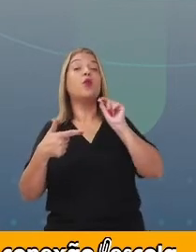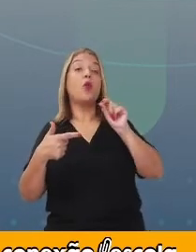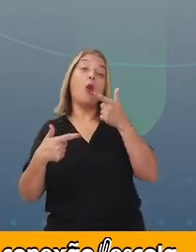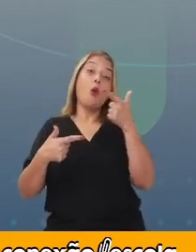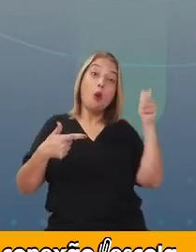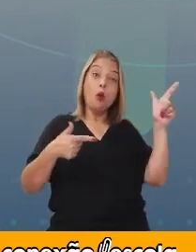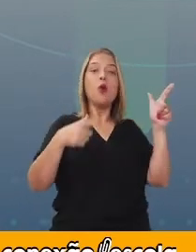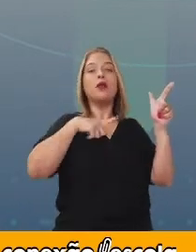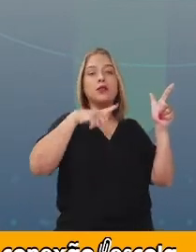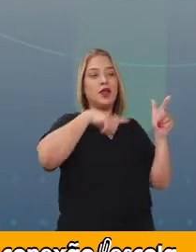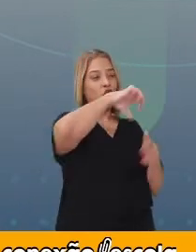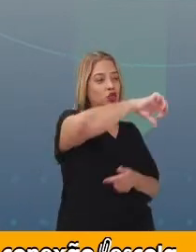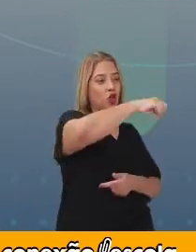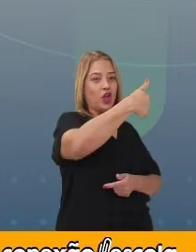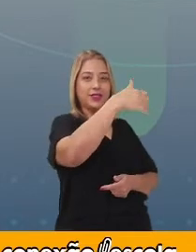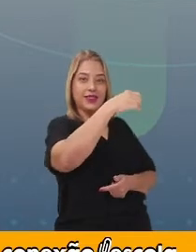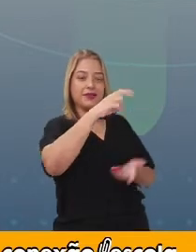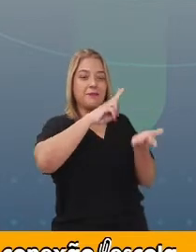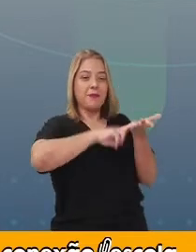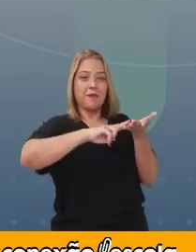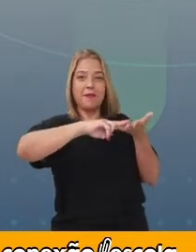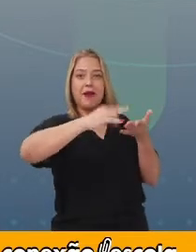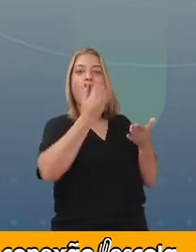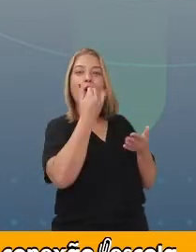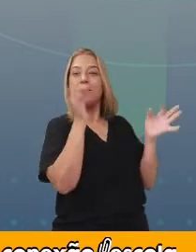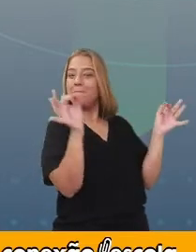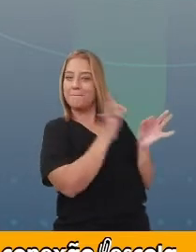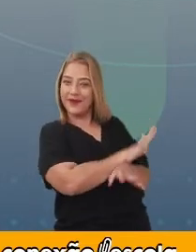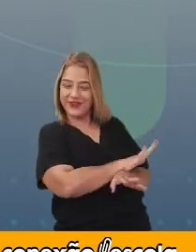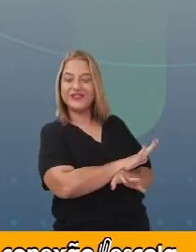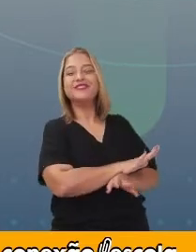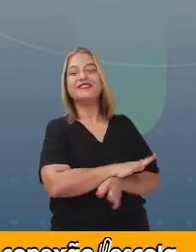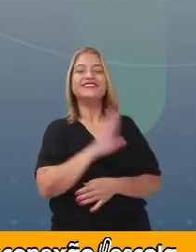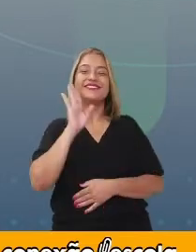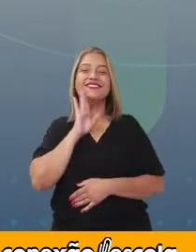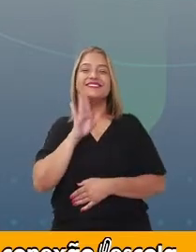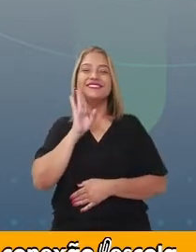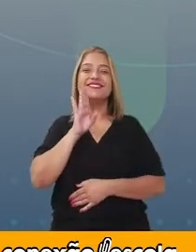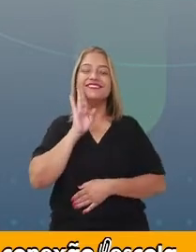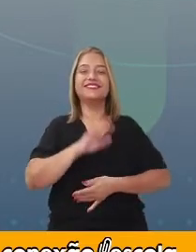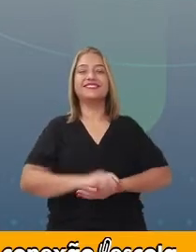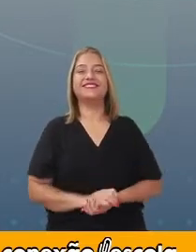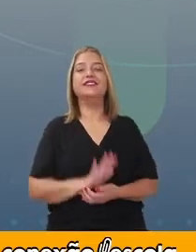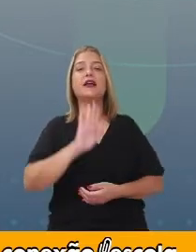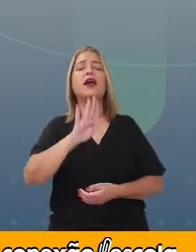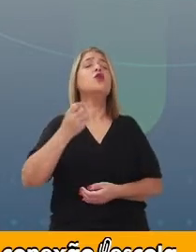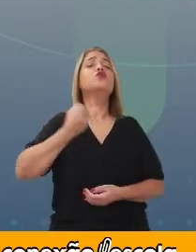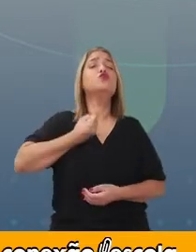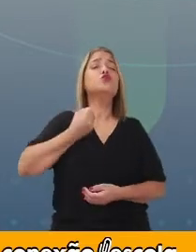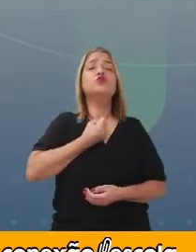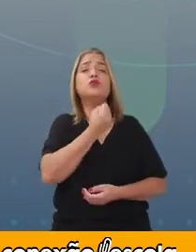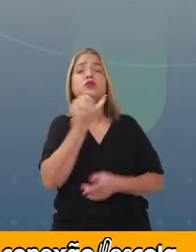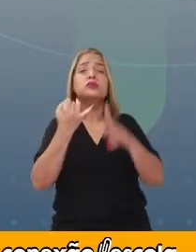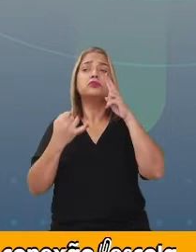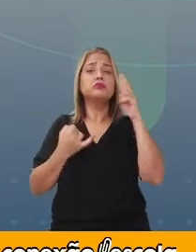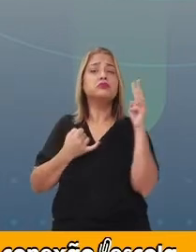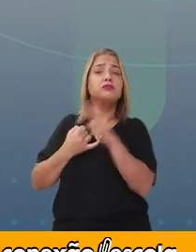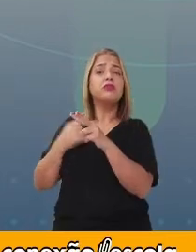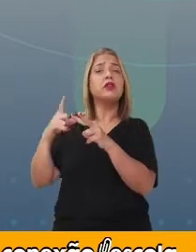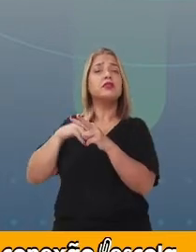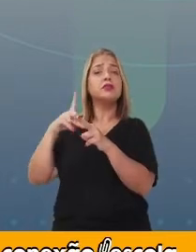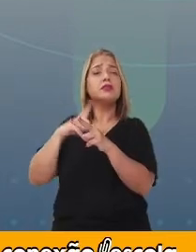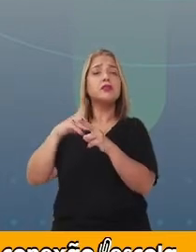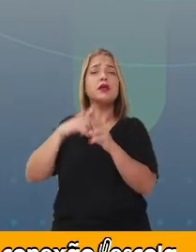em 10, comer pastéis. Legal, não é mesmo? Quais os números que apareceram